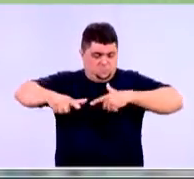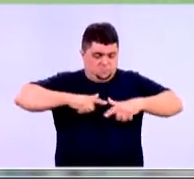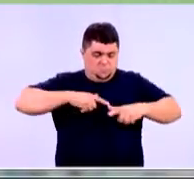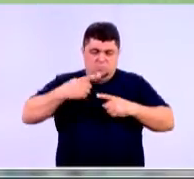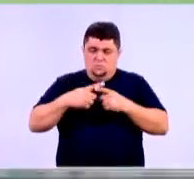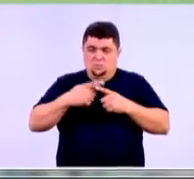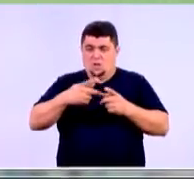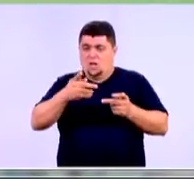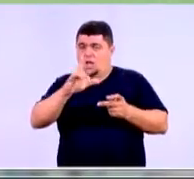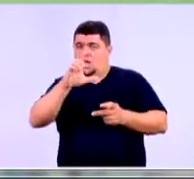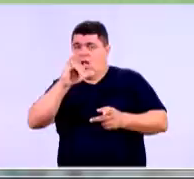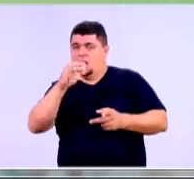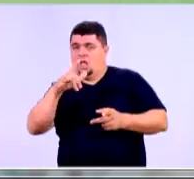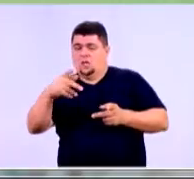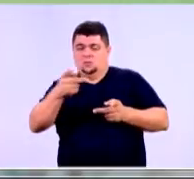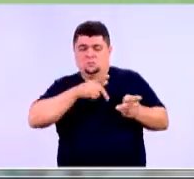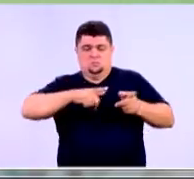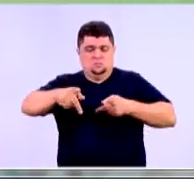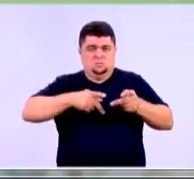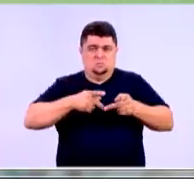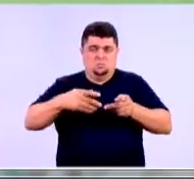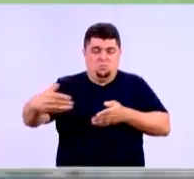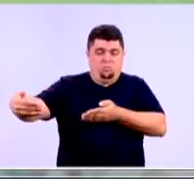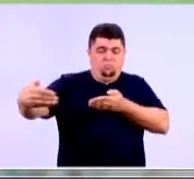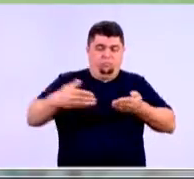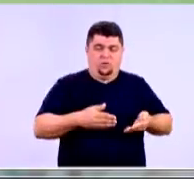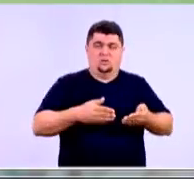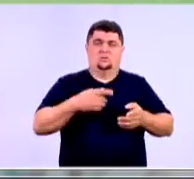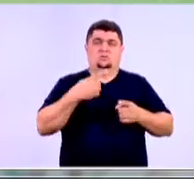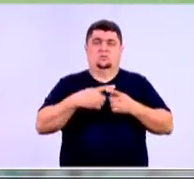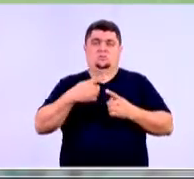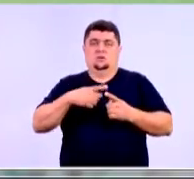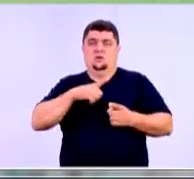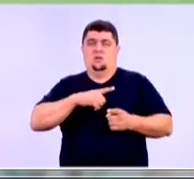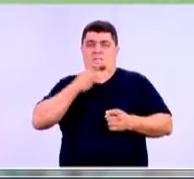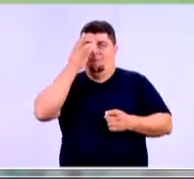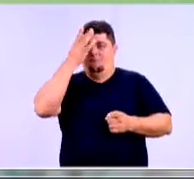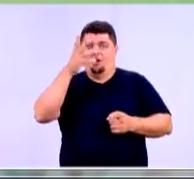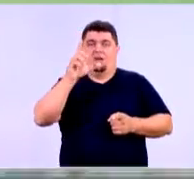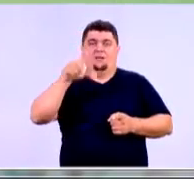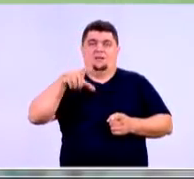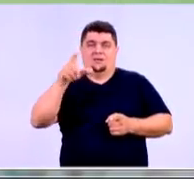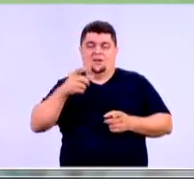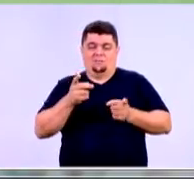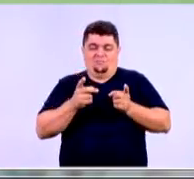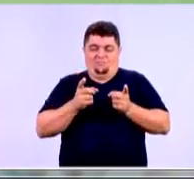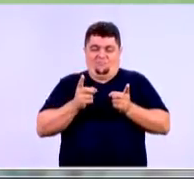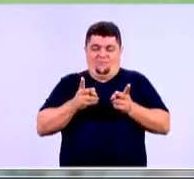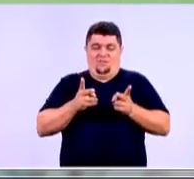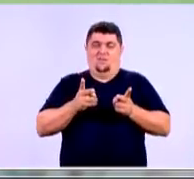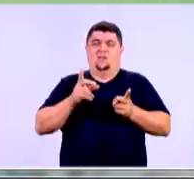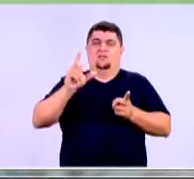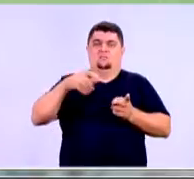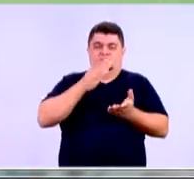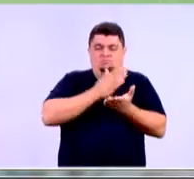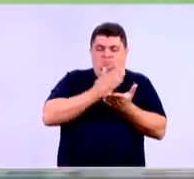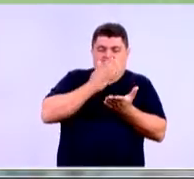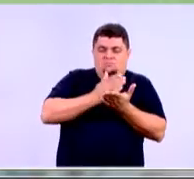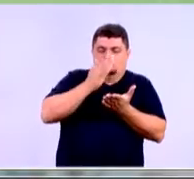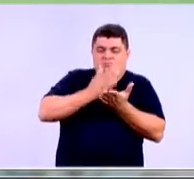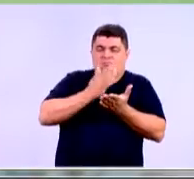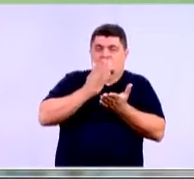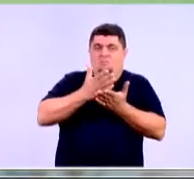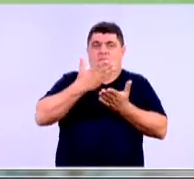fidelizar clientes. Neste contexto, facilitar o fechamento de vendas por meio de concessão de